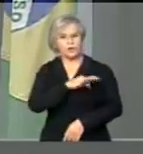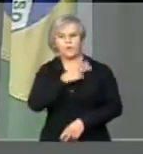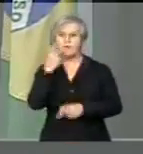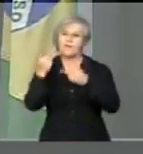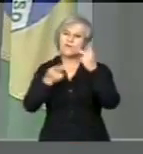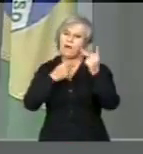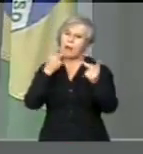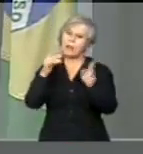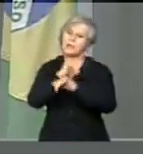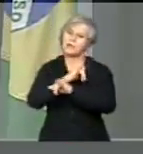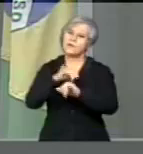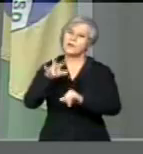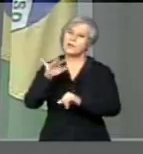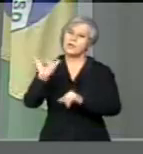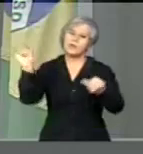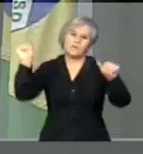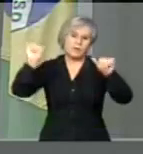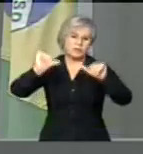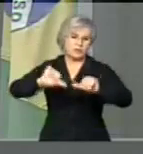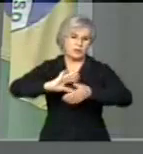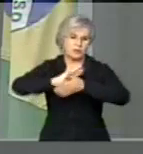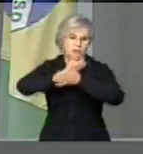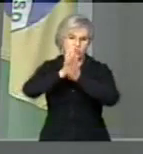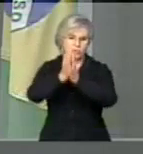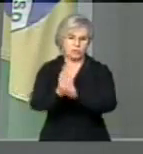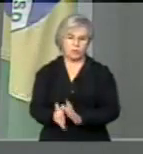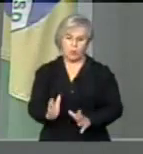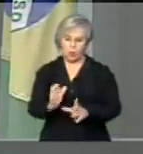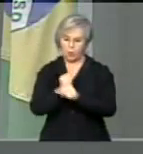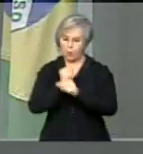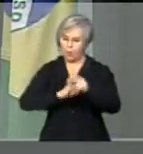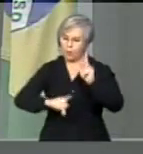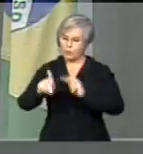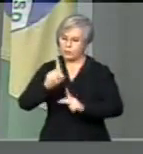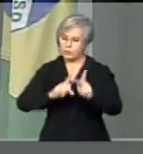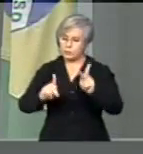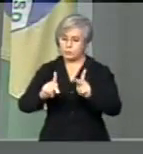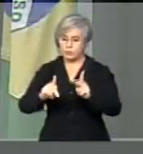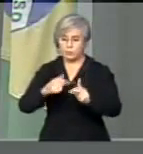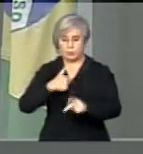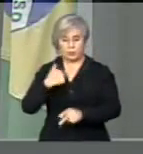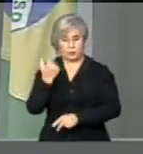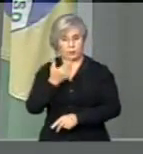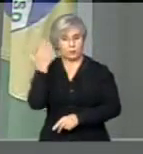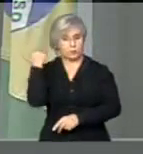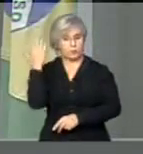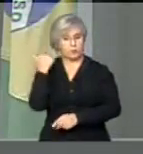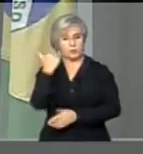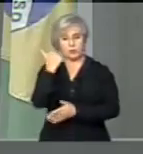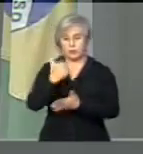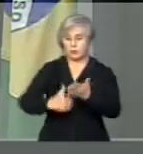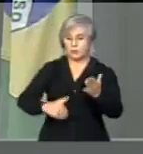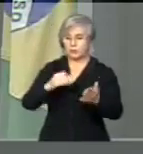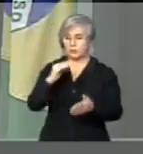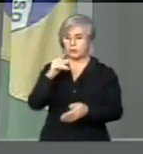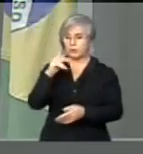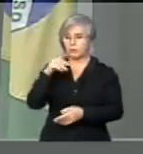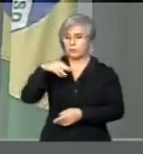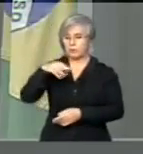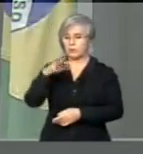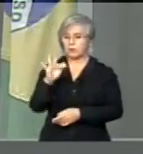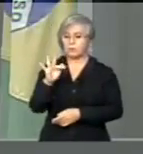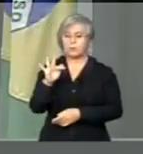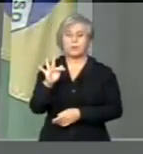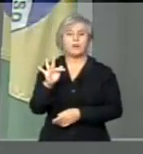ser um caos nas contas públicas, quando nós derrotamos a CPMF e a sua renovação, sabe